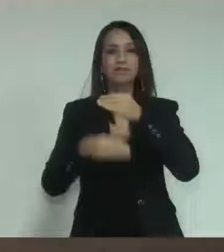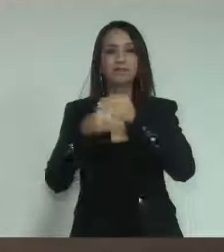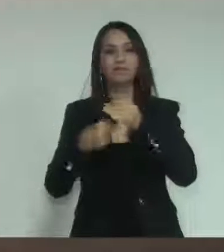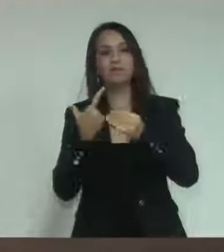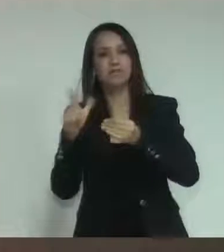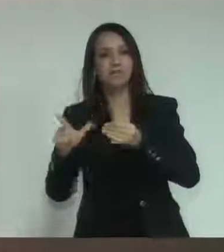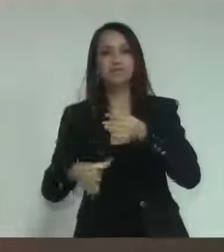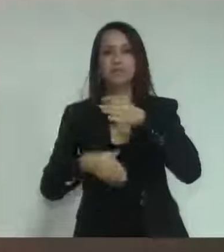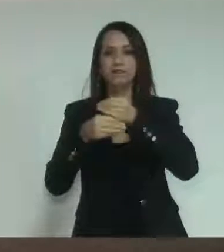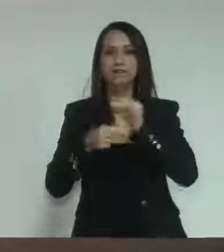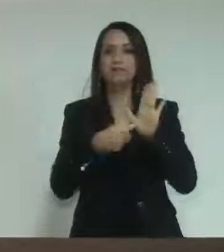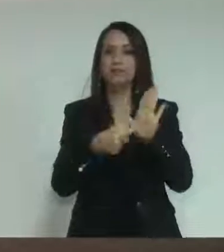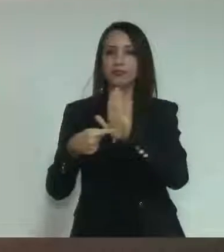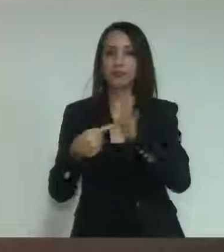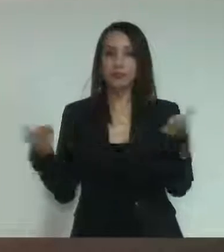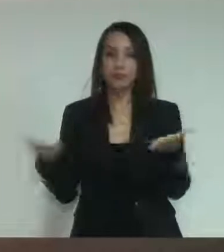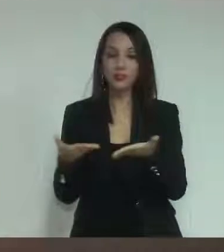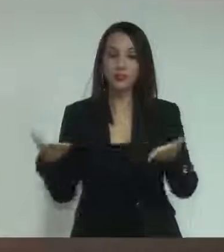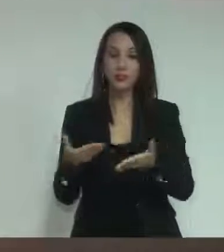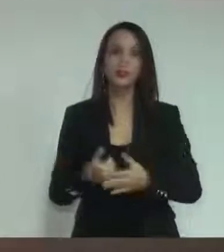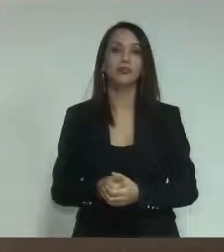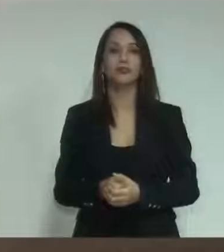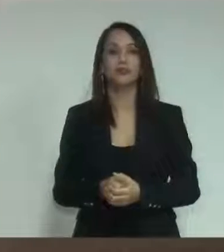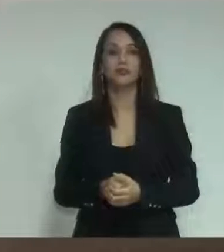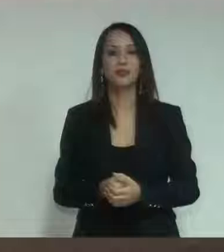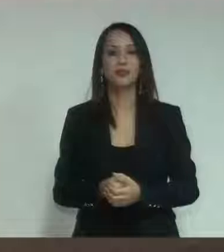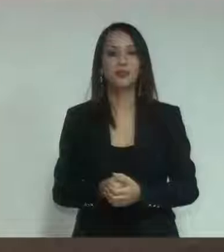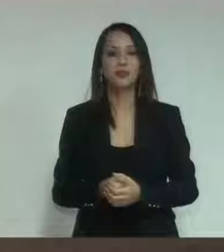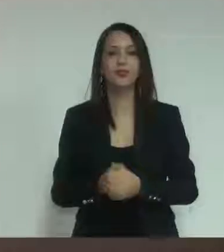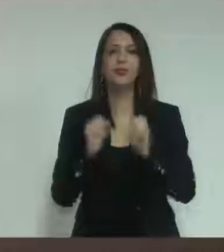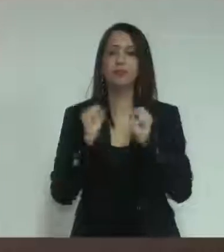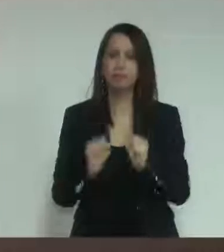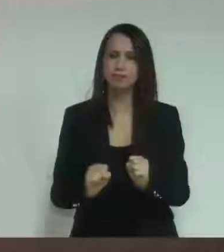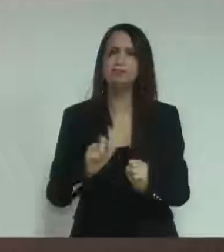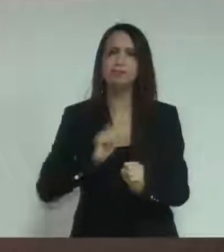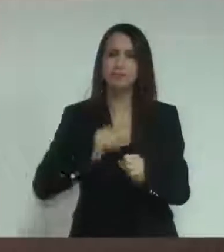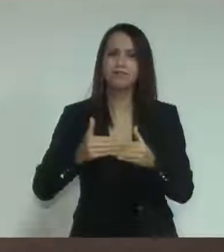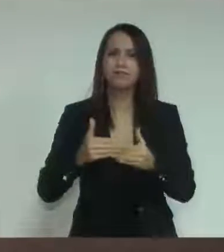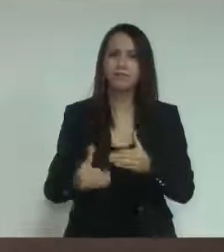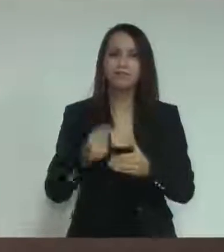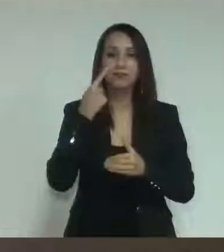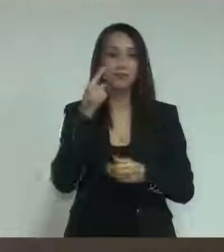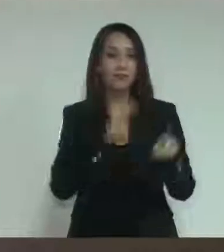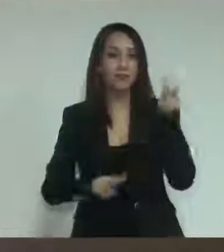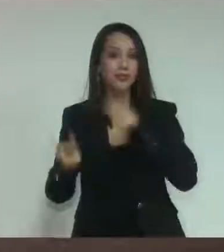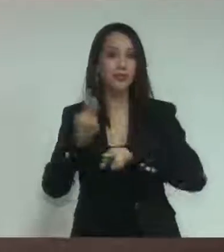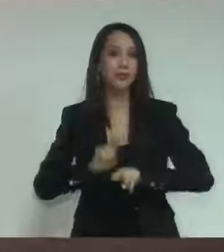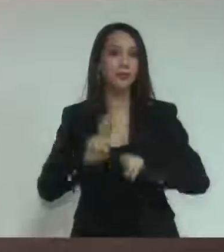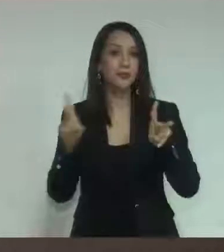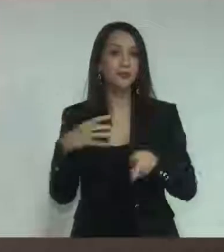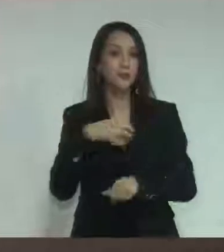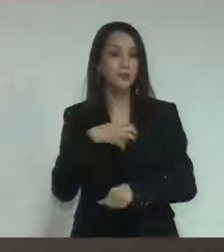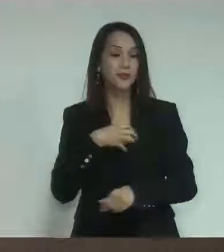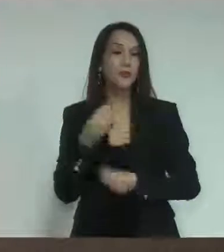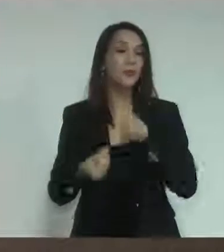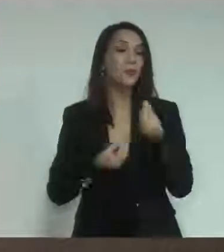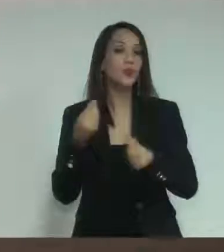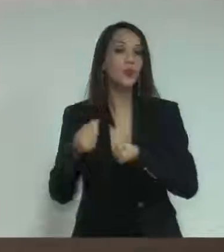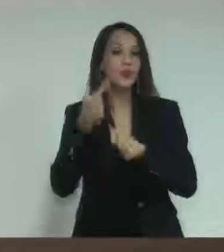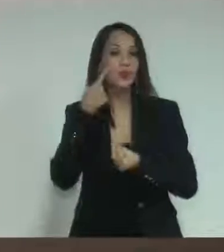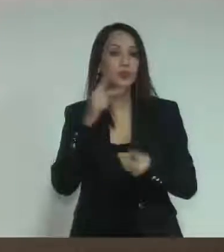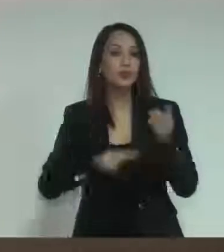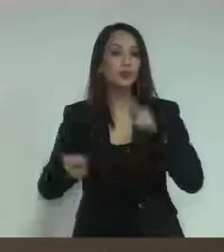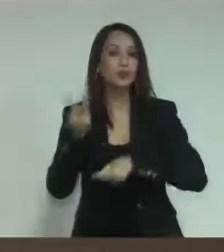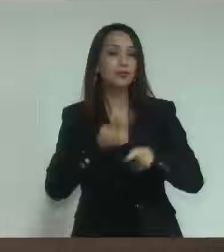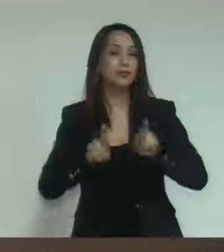outras emendas foram colocadas nessa casa, a gente poderia visualizar de outra maneira. Mas como que a gente vai visualizar